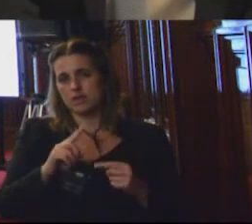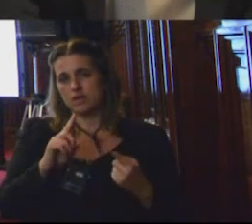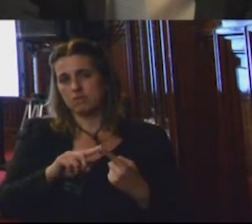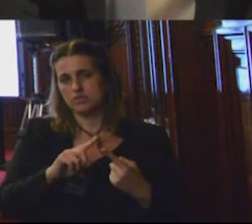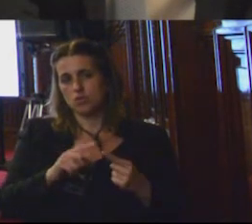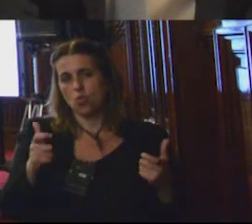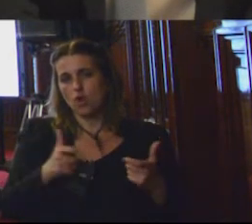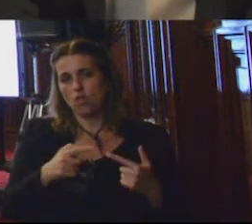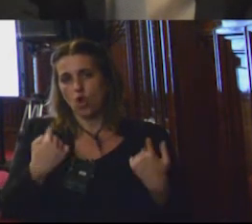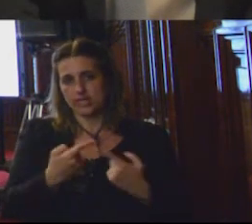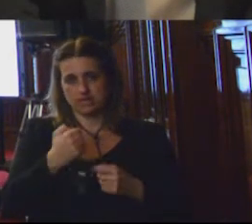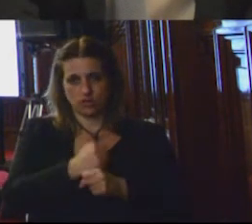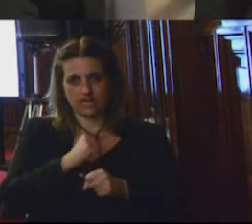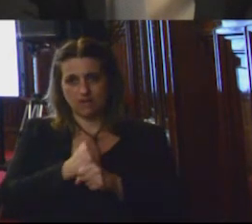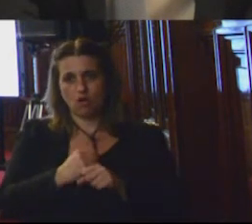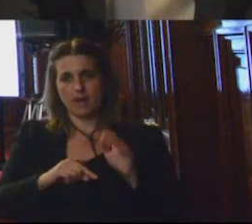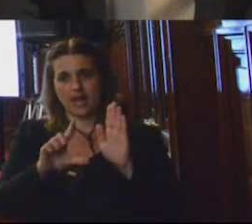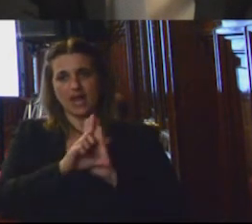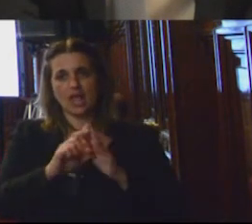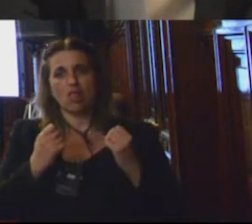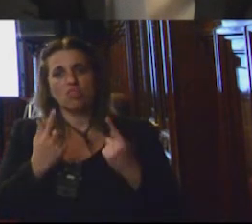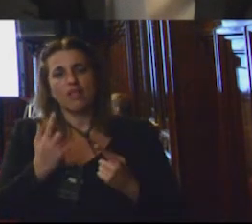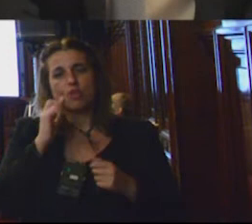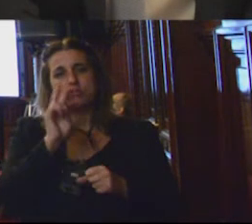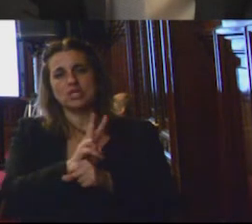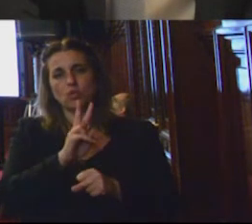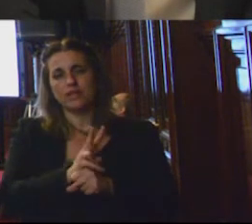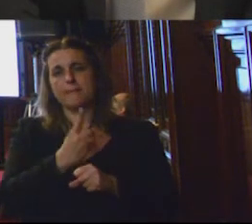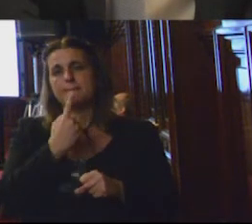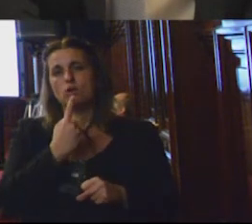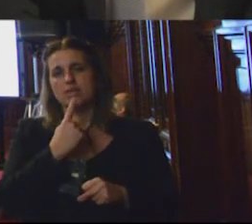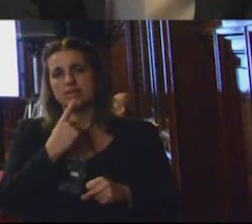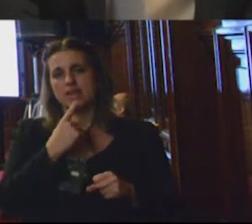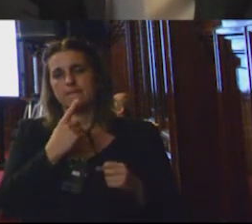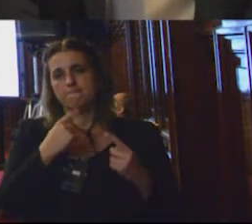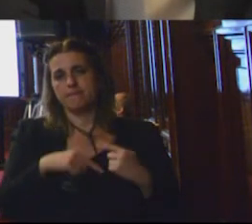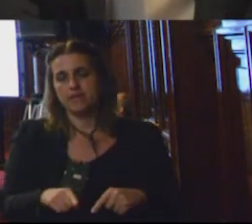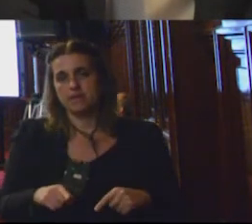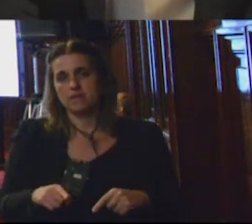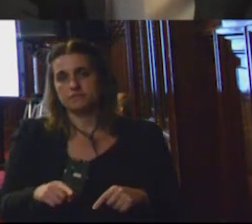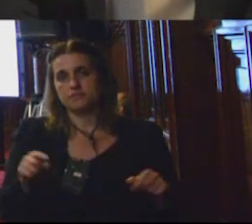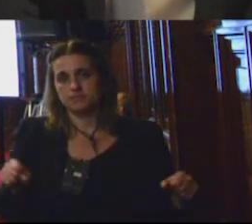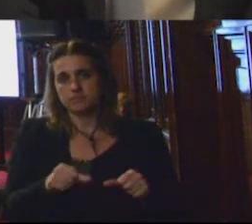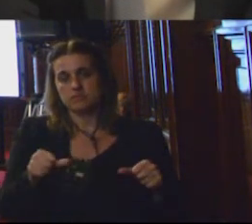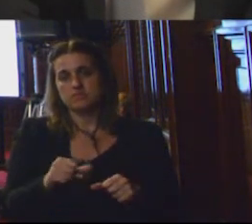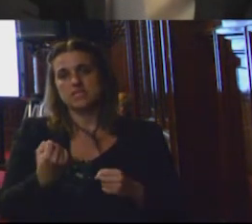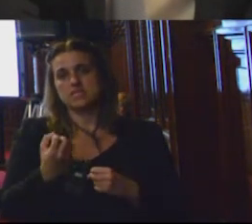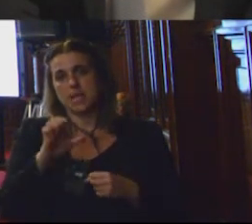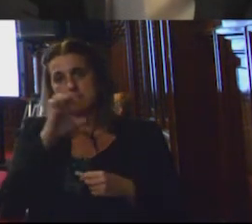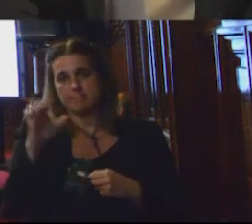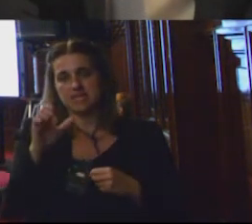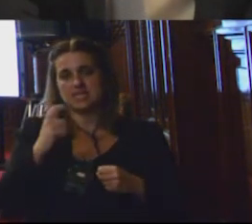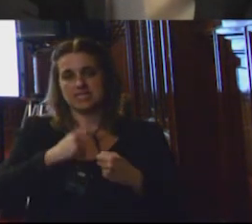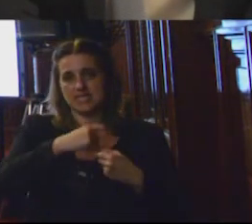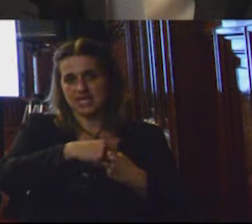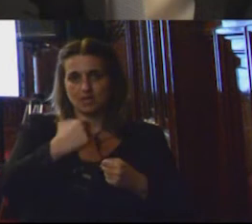relação à lei, dando segurança jurídica às partes da negociação coletiva, empresa e sindicato laboral, mas não